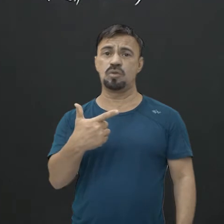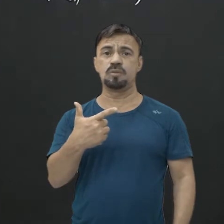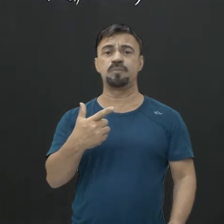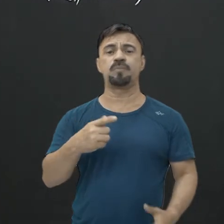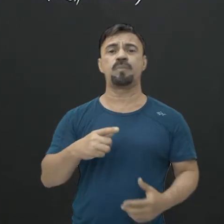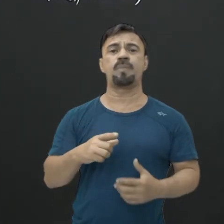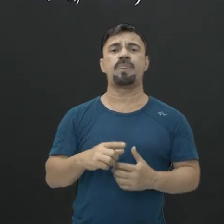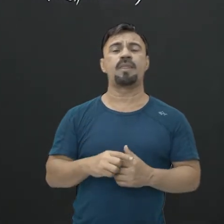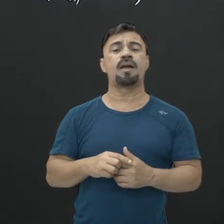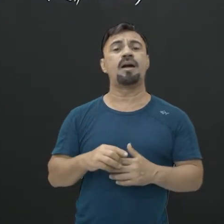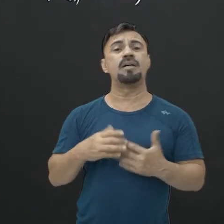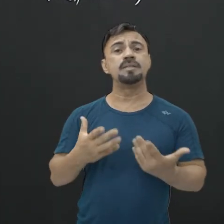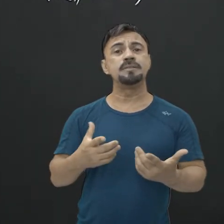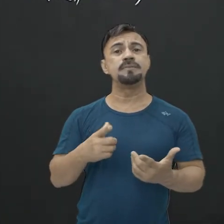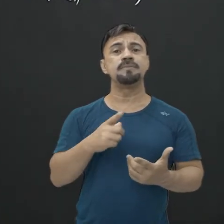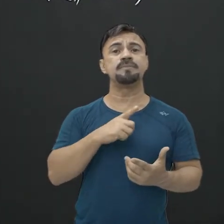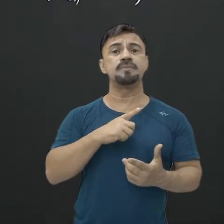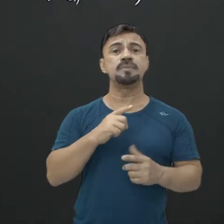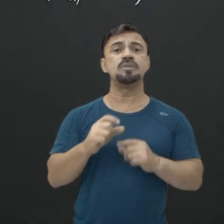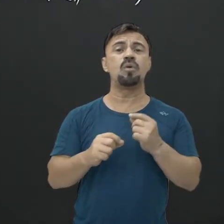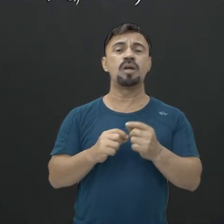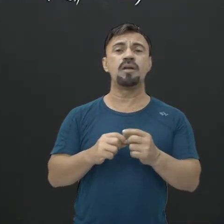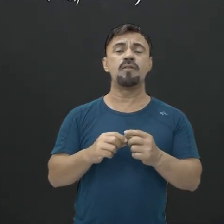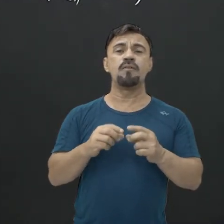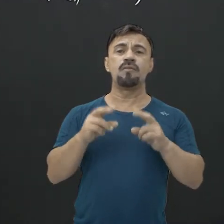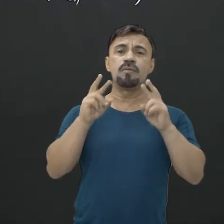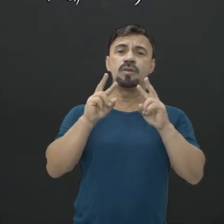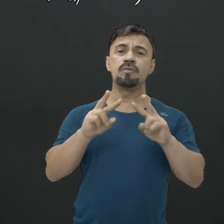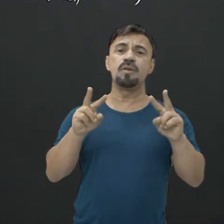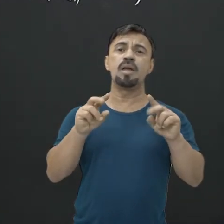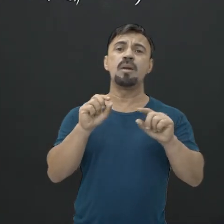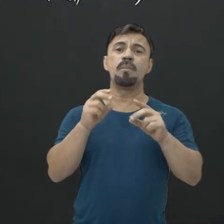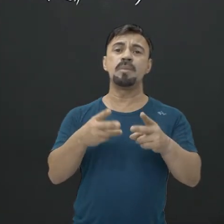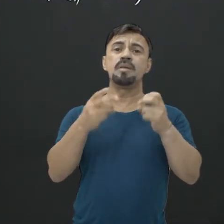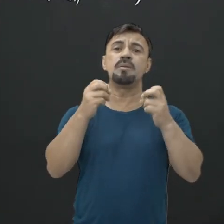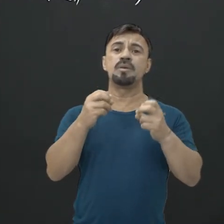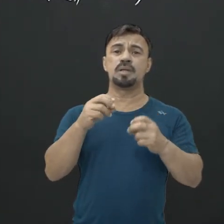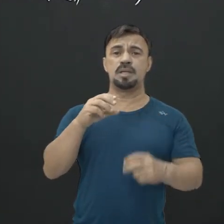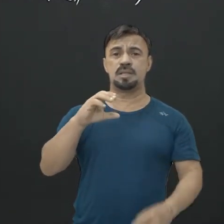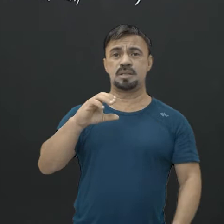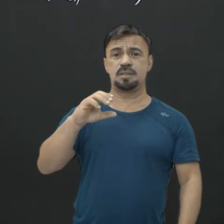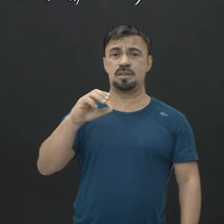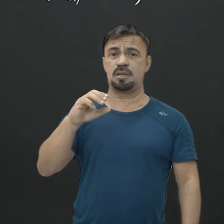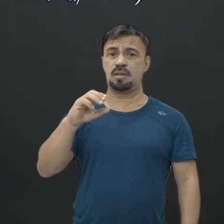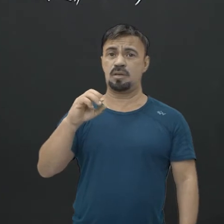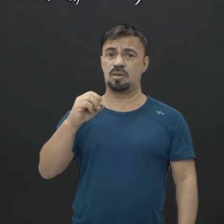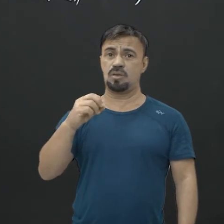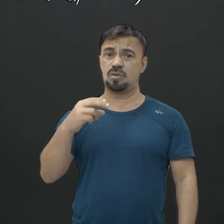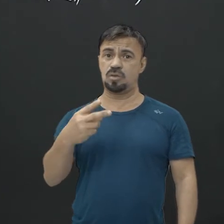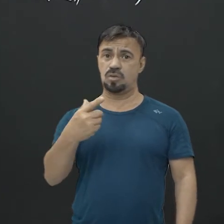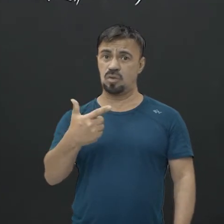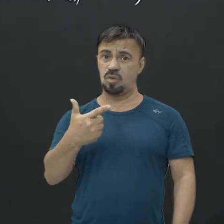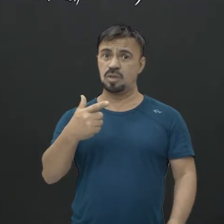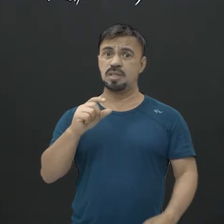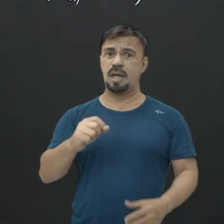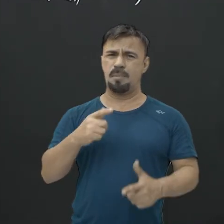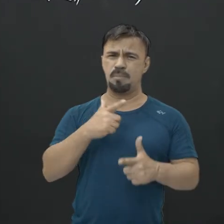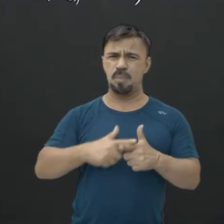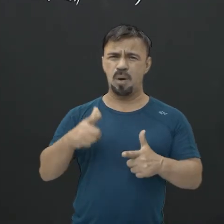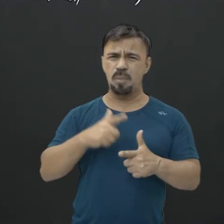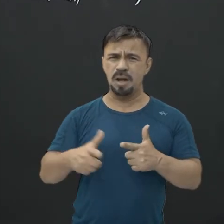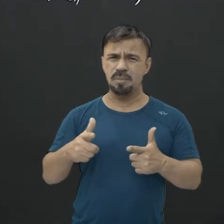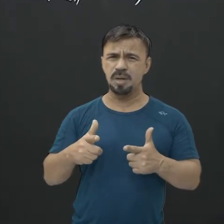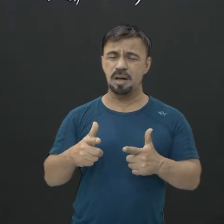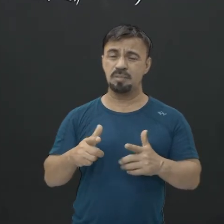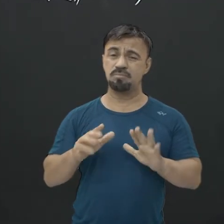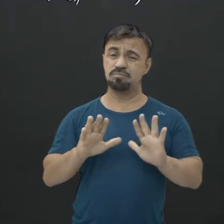a tendência nossa atual é olhar sempre para o CO2 como um vilão. Não é isso? Assim, gente, CO2 é problema,